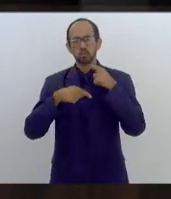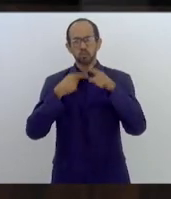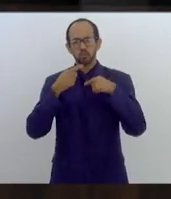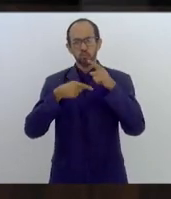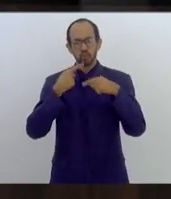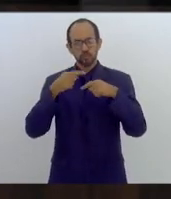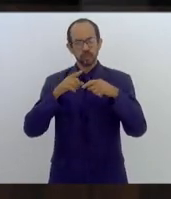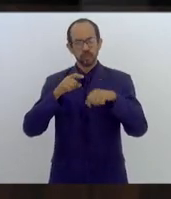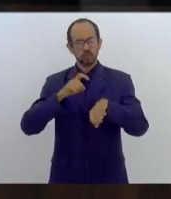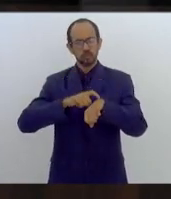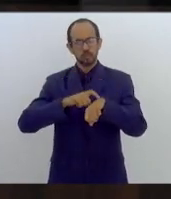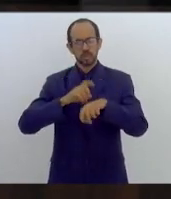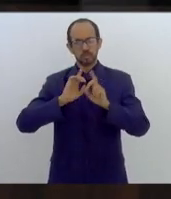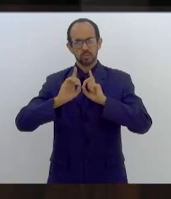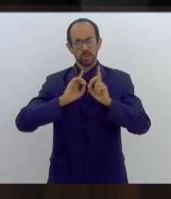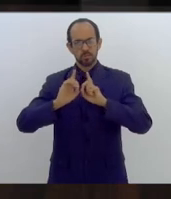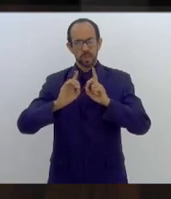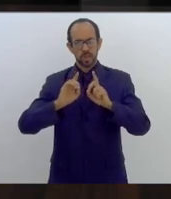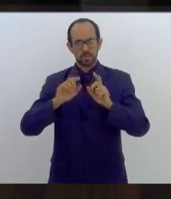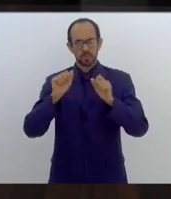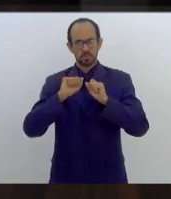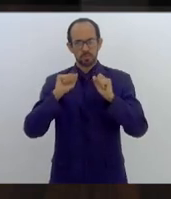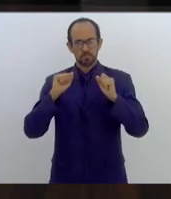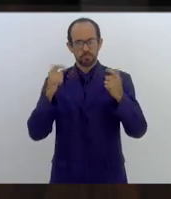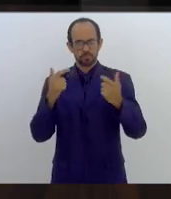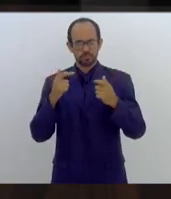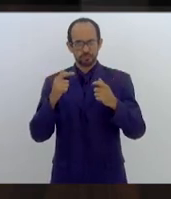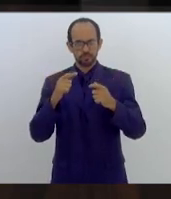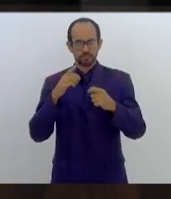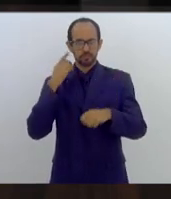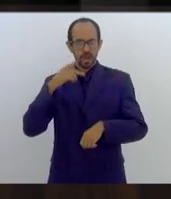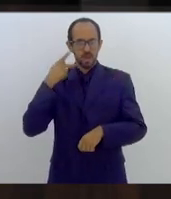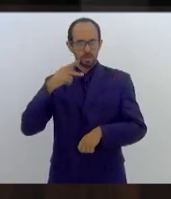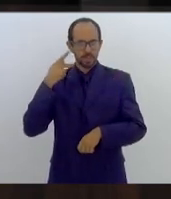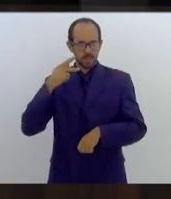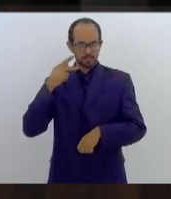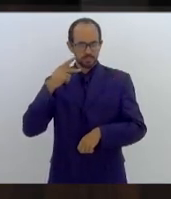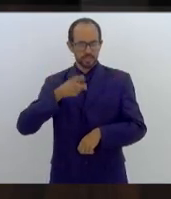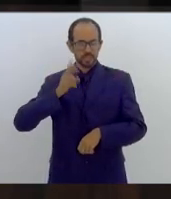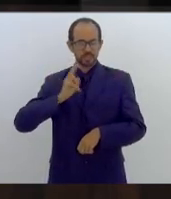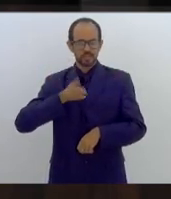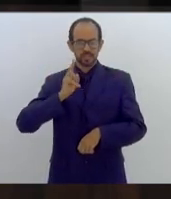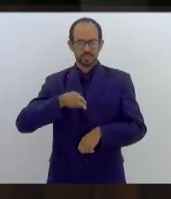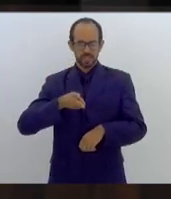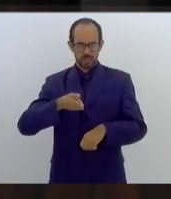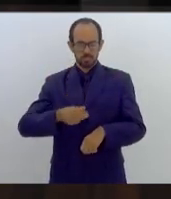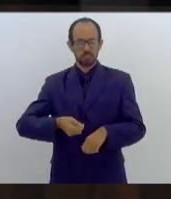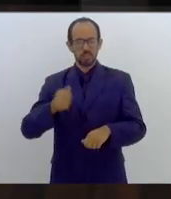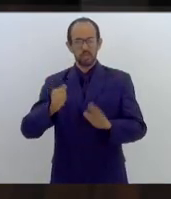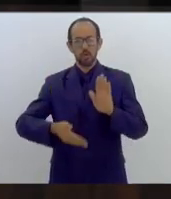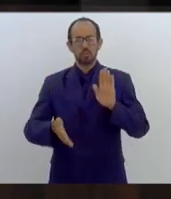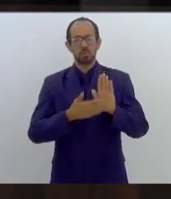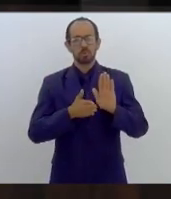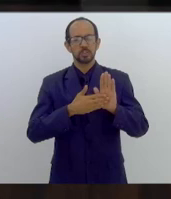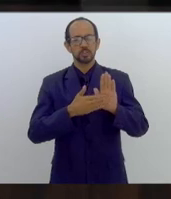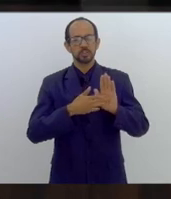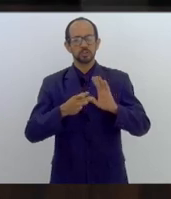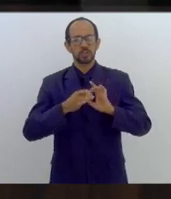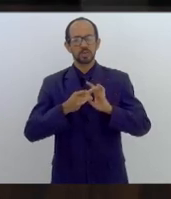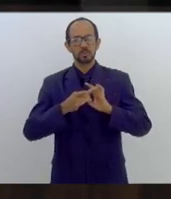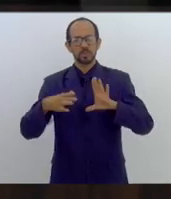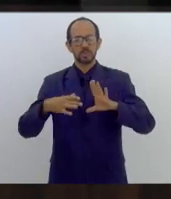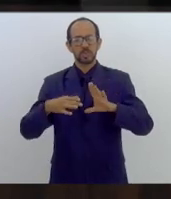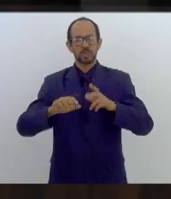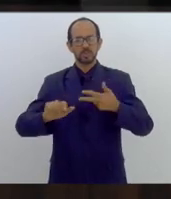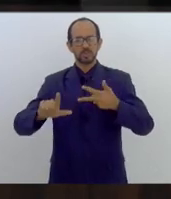debate parlamentar. Aqui exerceu inúmeras funções, sempre firmemente comprometido com a independência do Parlamento